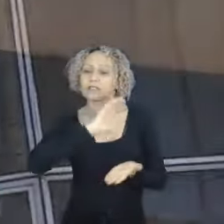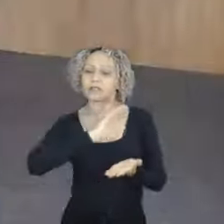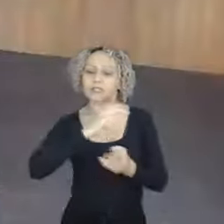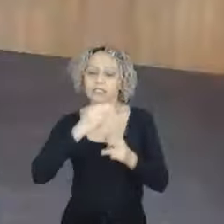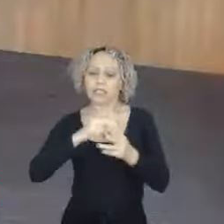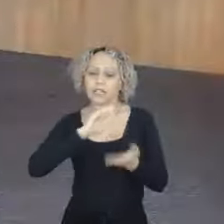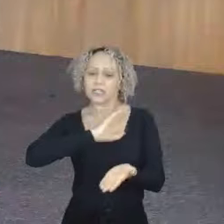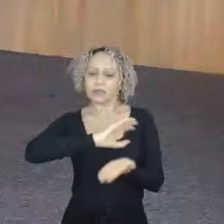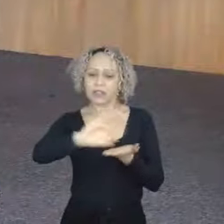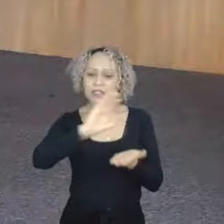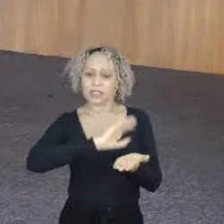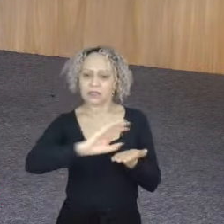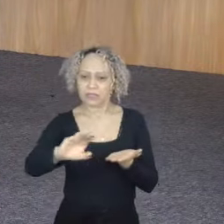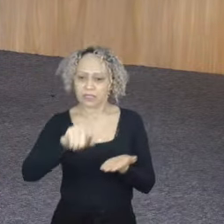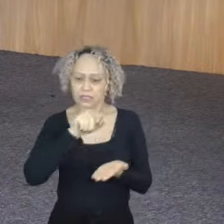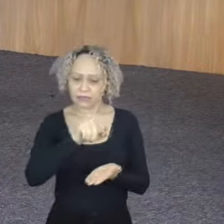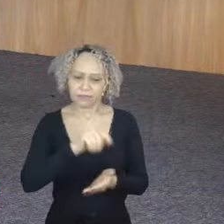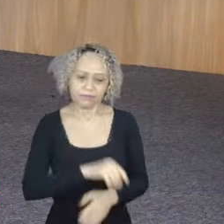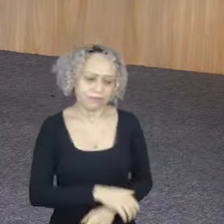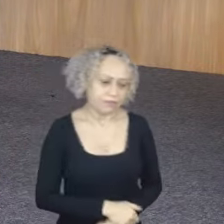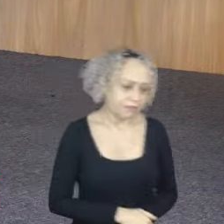Caixa Econômica Federal.